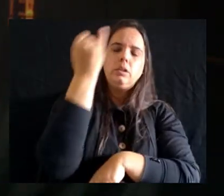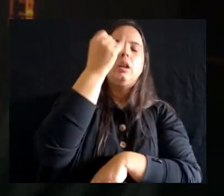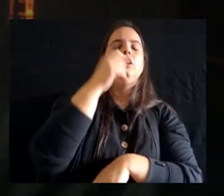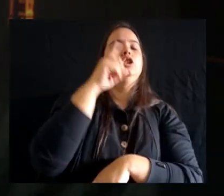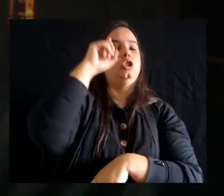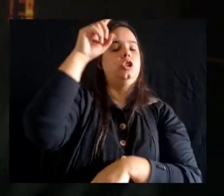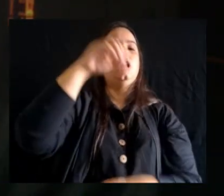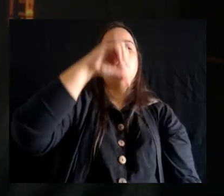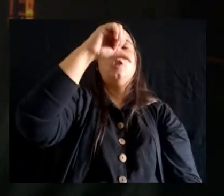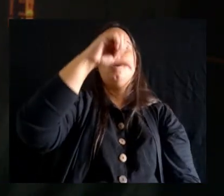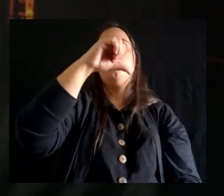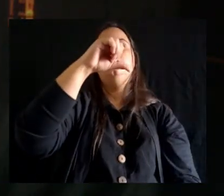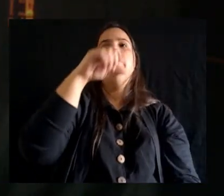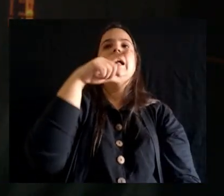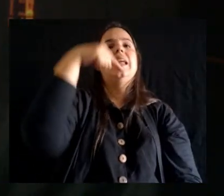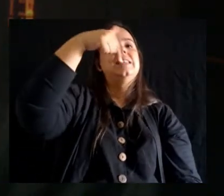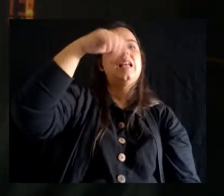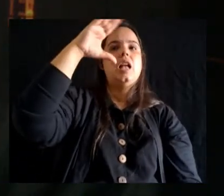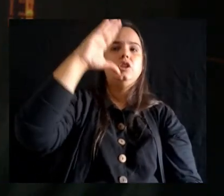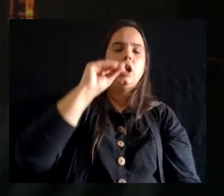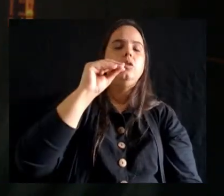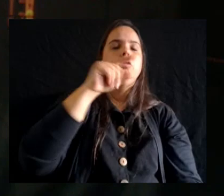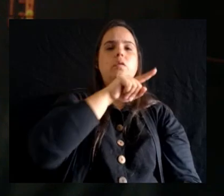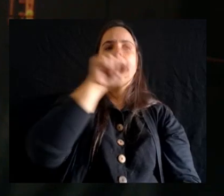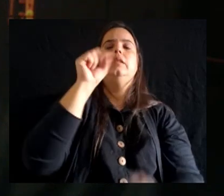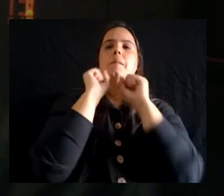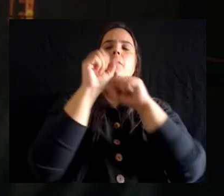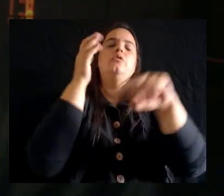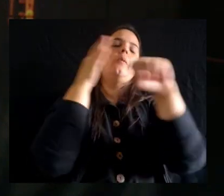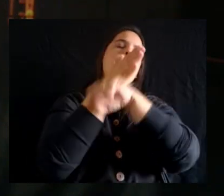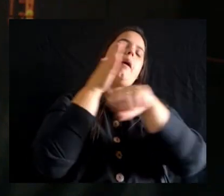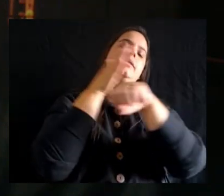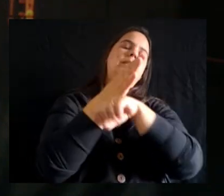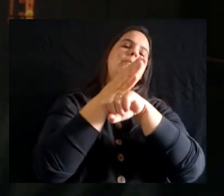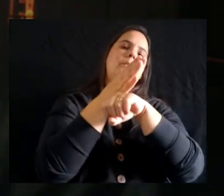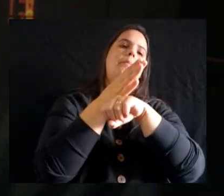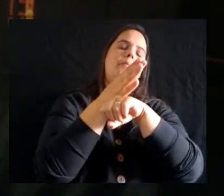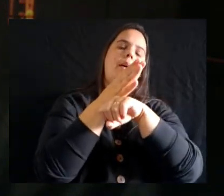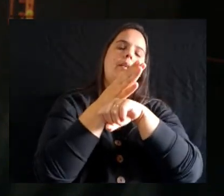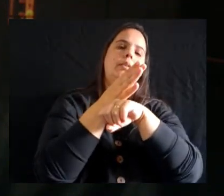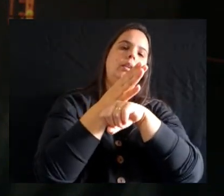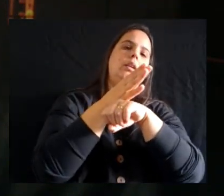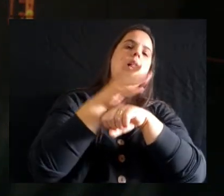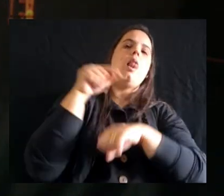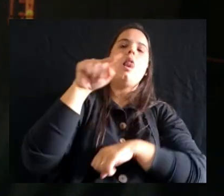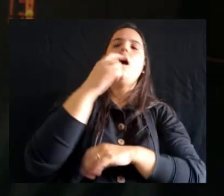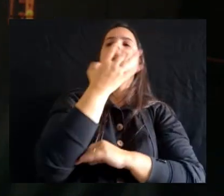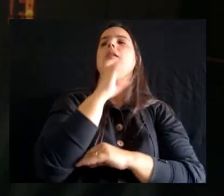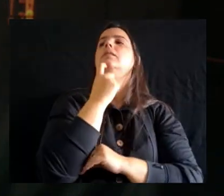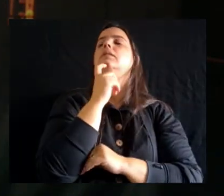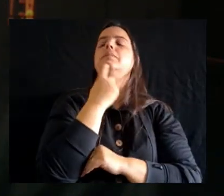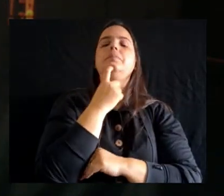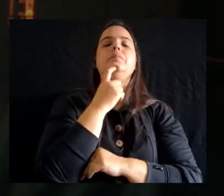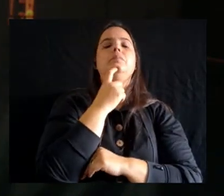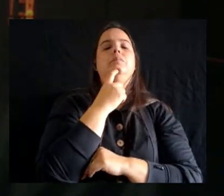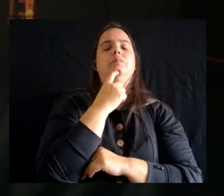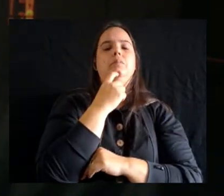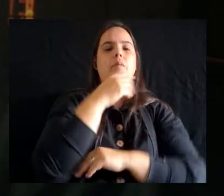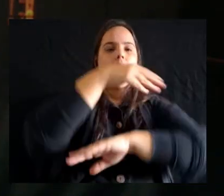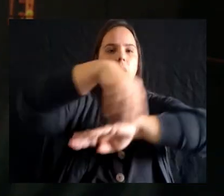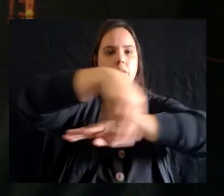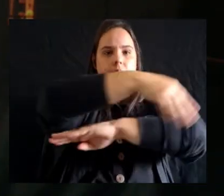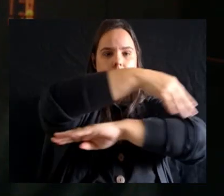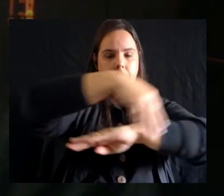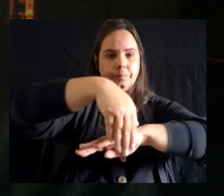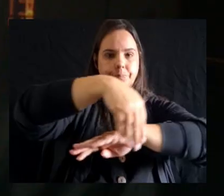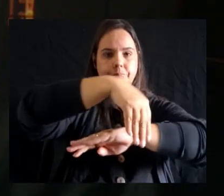da noite, você pode participar presencialmente lá no plenário da Câmara, na José Maria Matosinho, lá no Ponte Preta. Você é muito